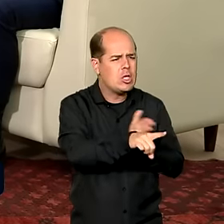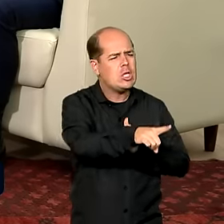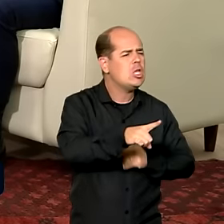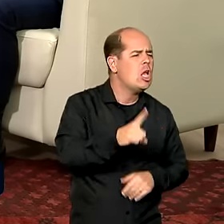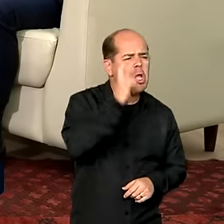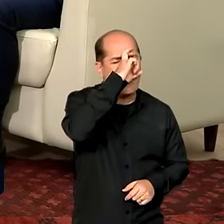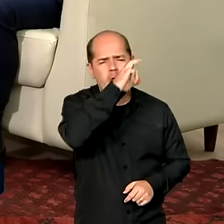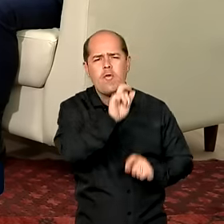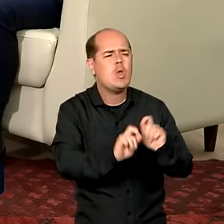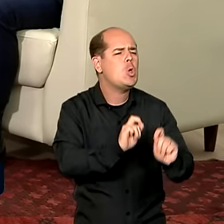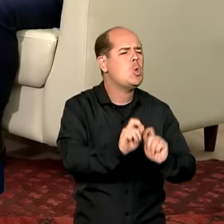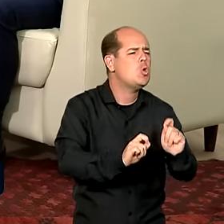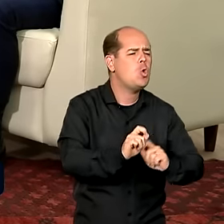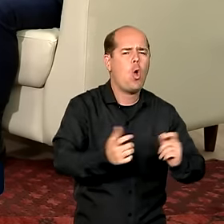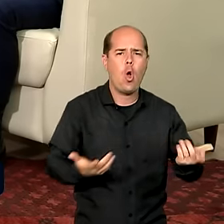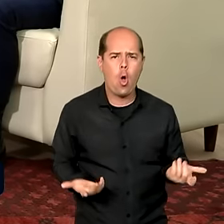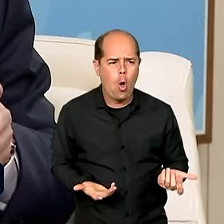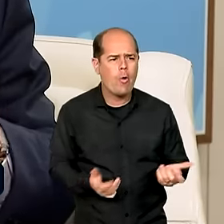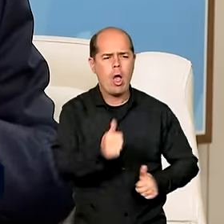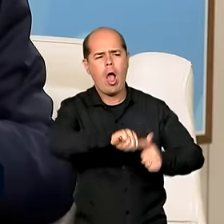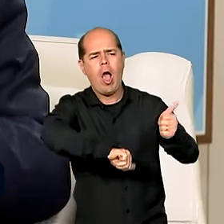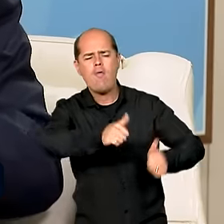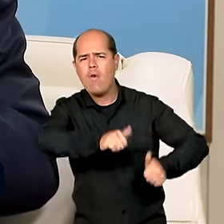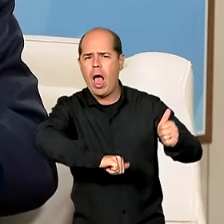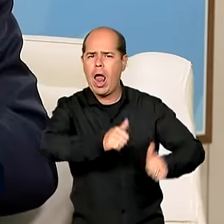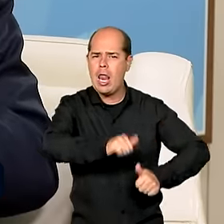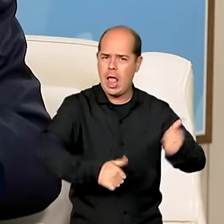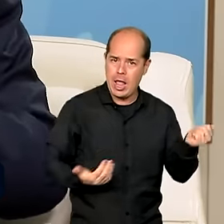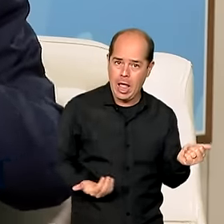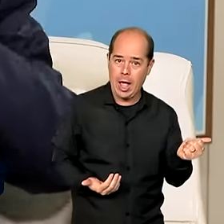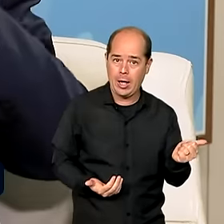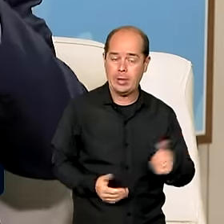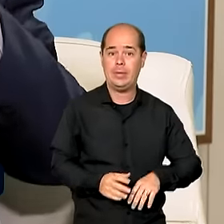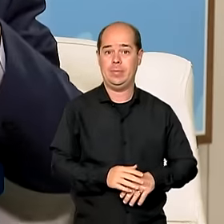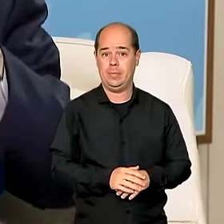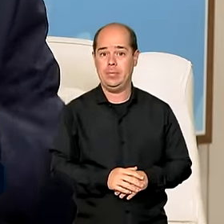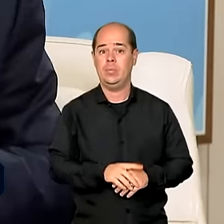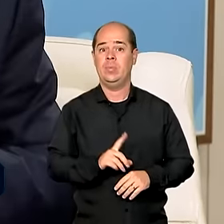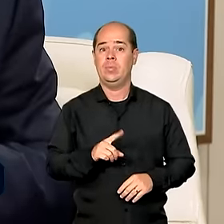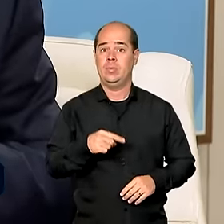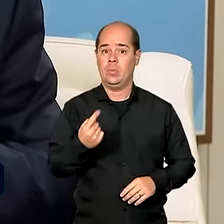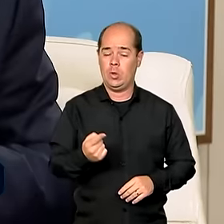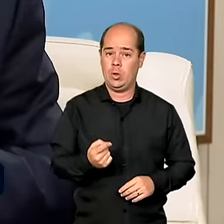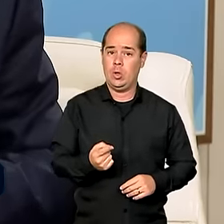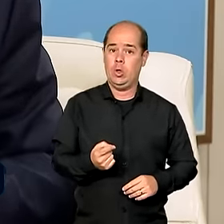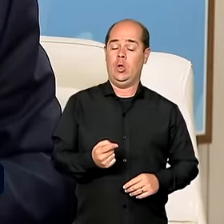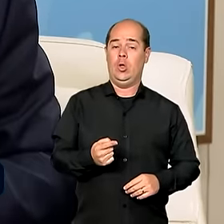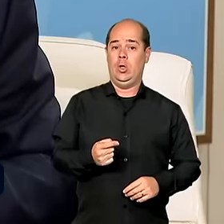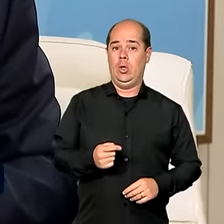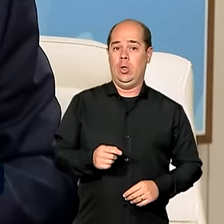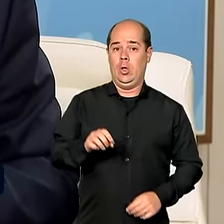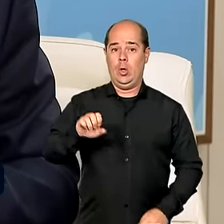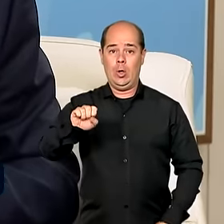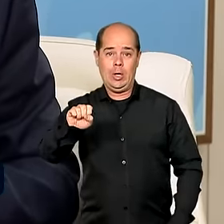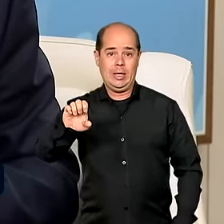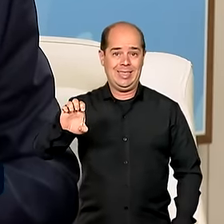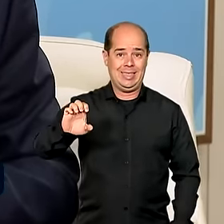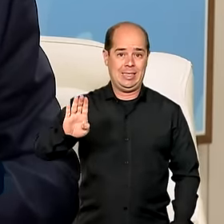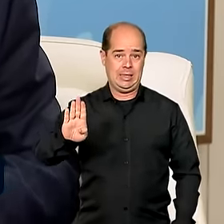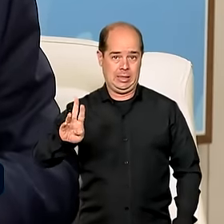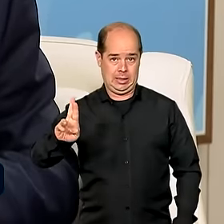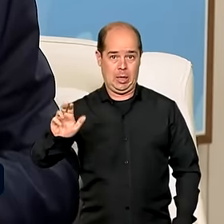dificuldade faz o diagnóstico o sebrai faz o projeto e o BNDS